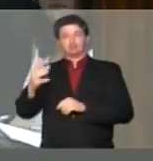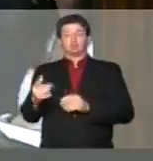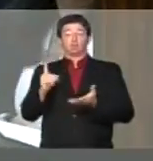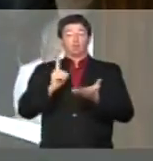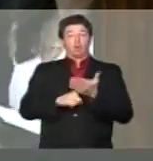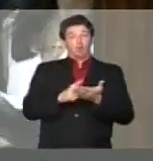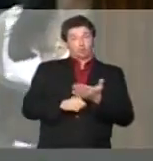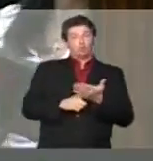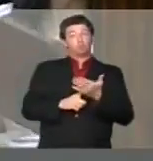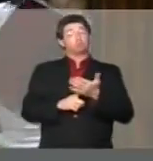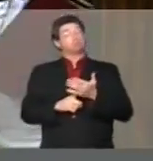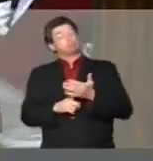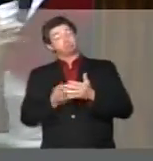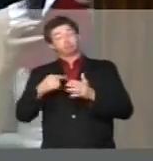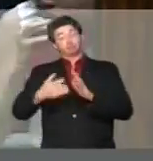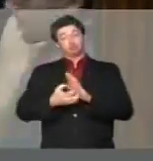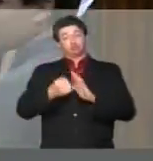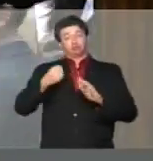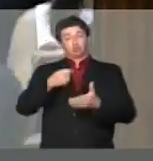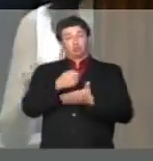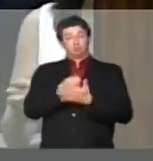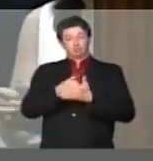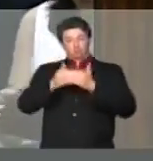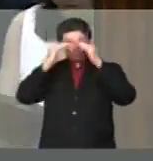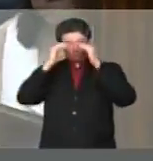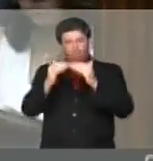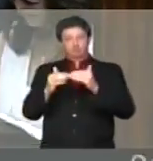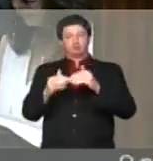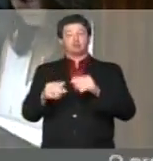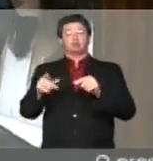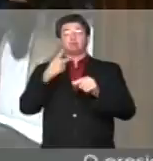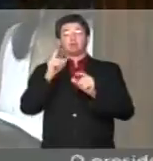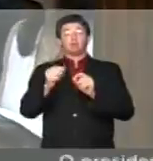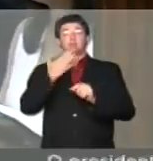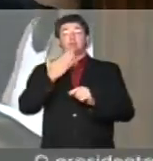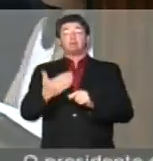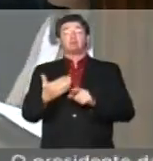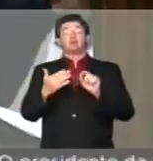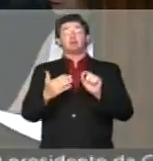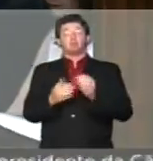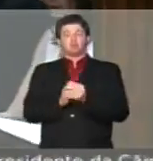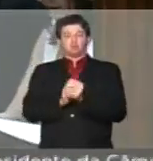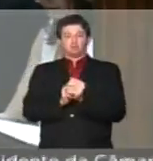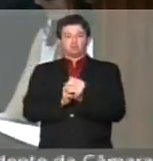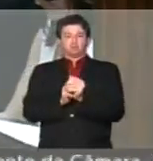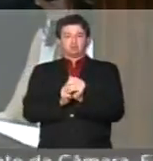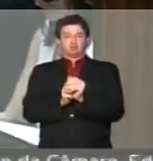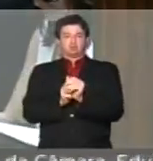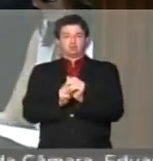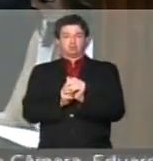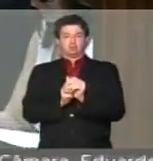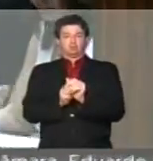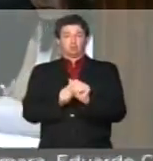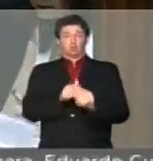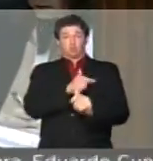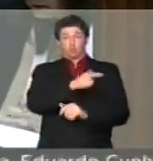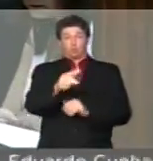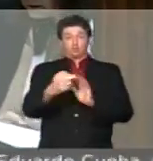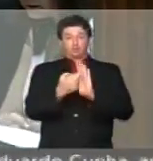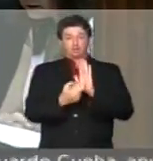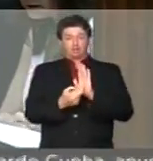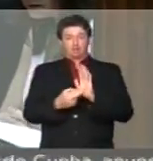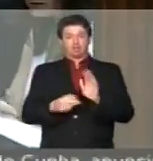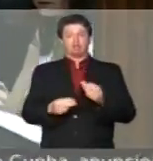acordo, retiramos a obrigação da obediência e tornamos preferível, de modo que outros critérios